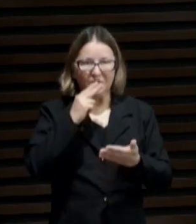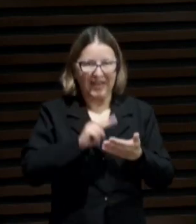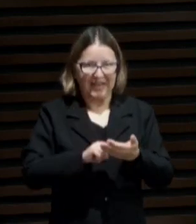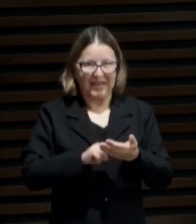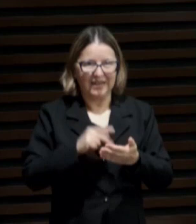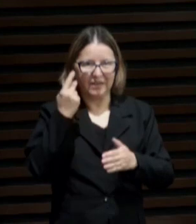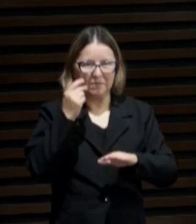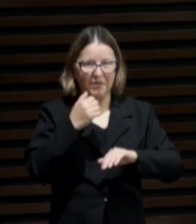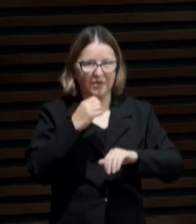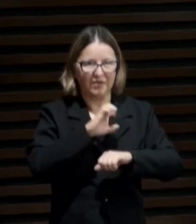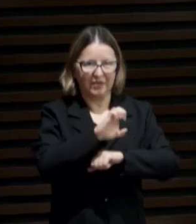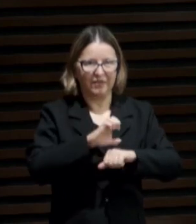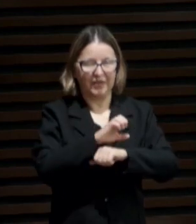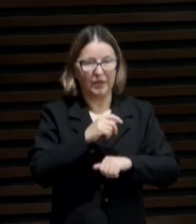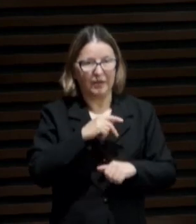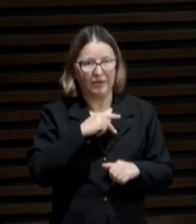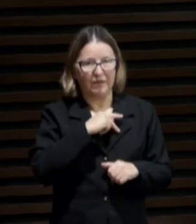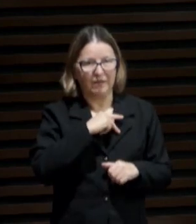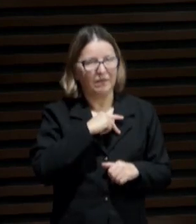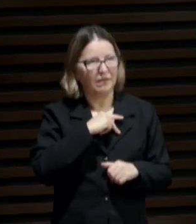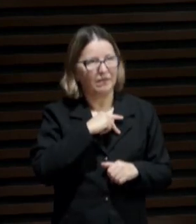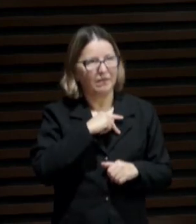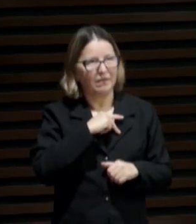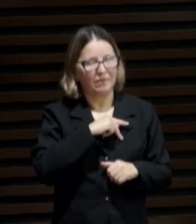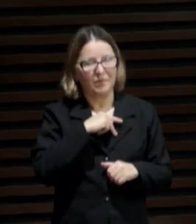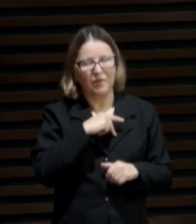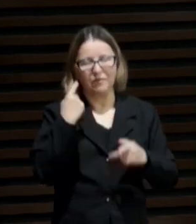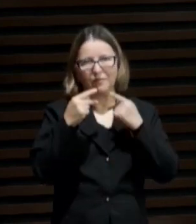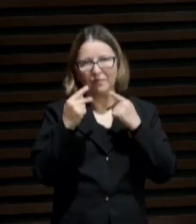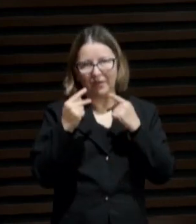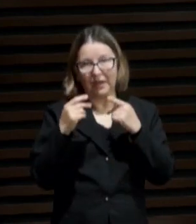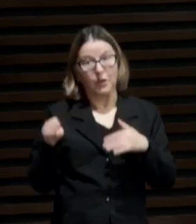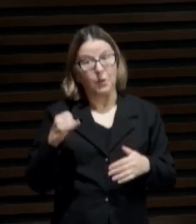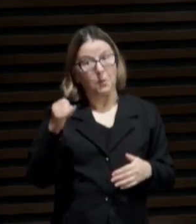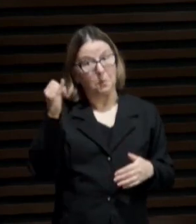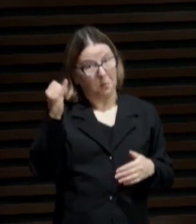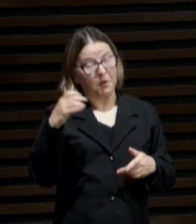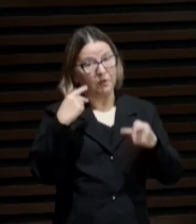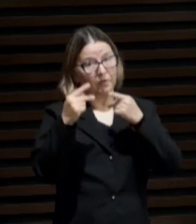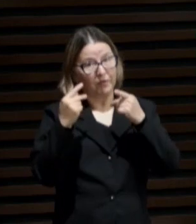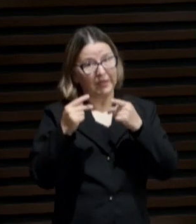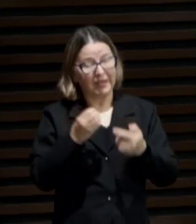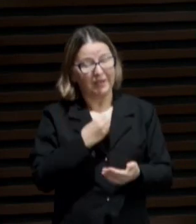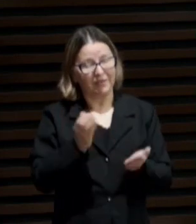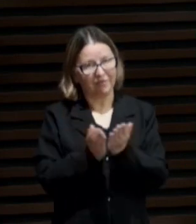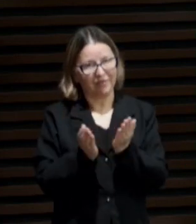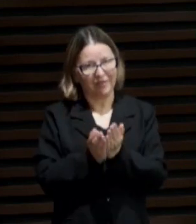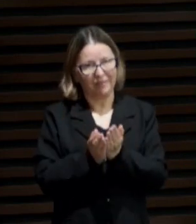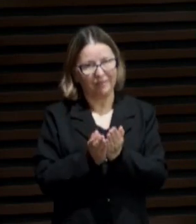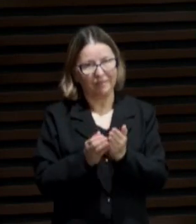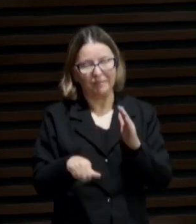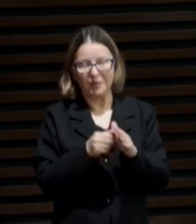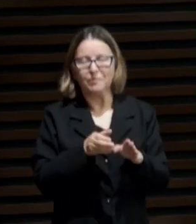parece ter em mente a grande importância do falar na vida do cristão. Sua primeira exortação nesse sentido